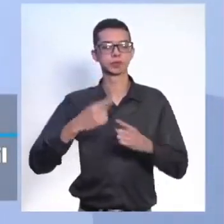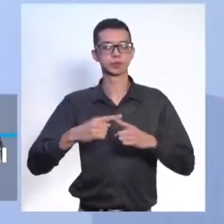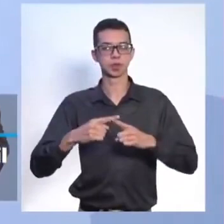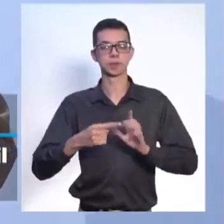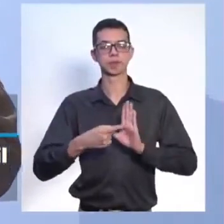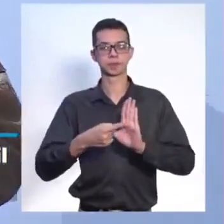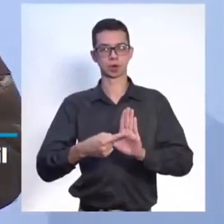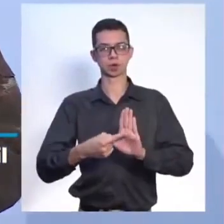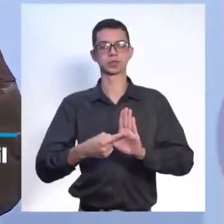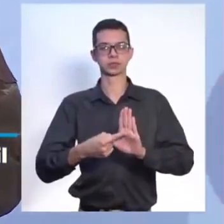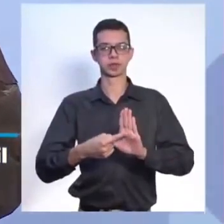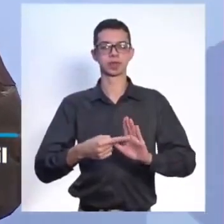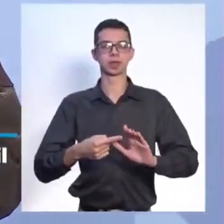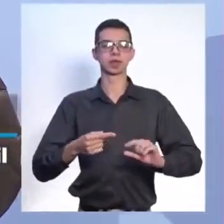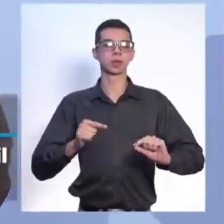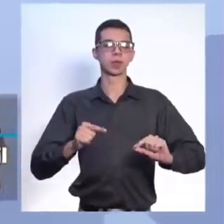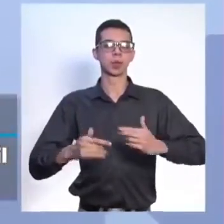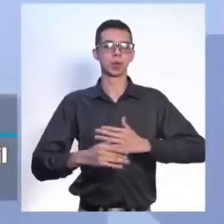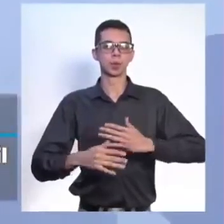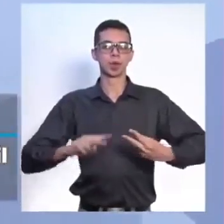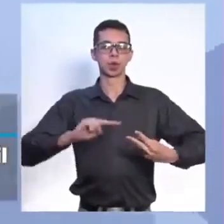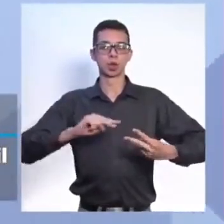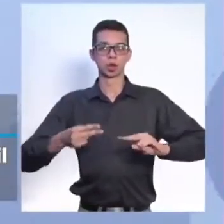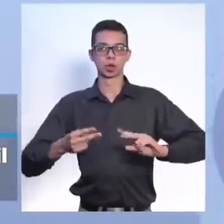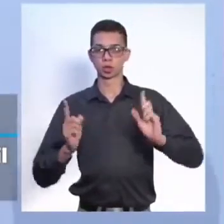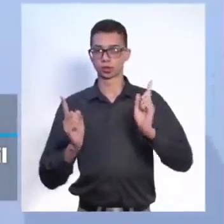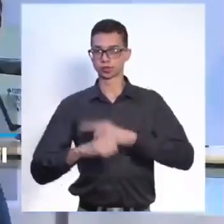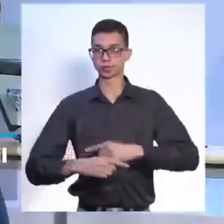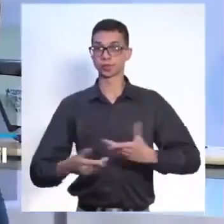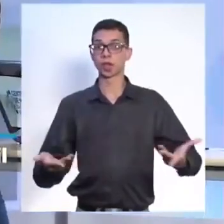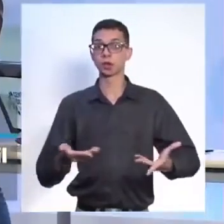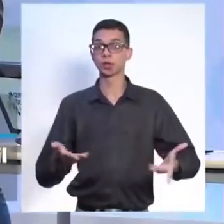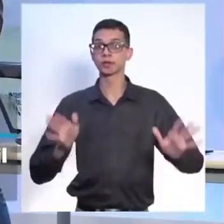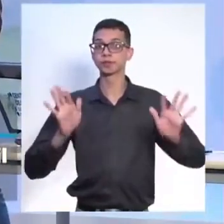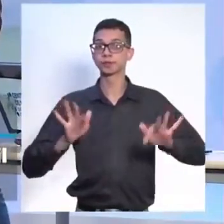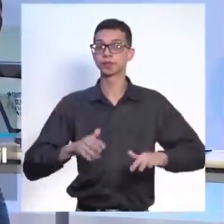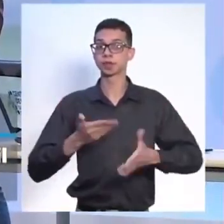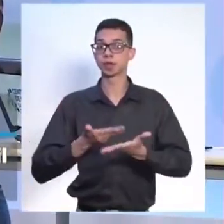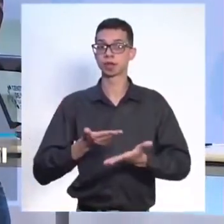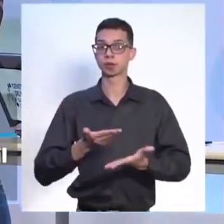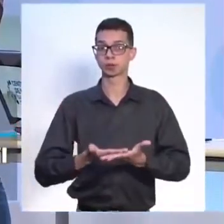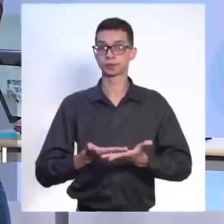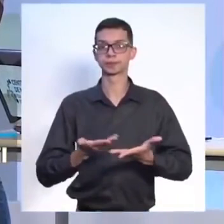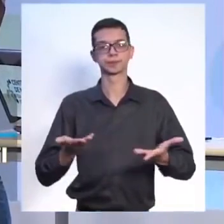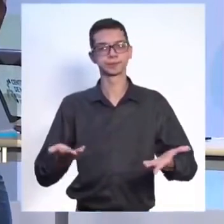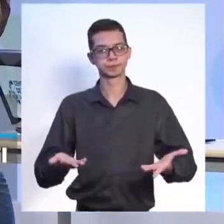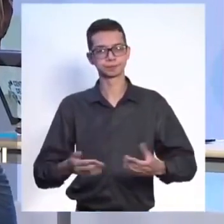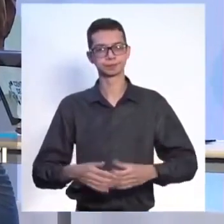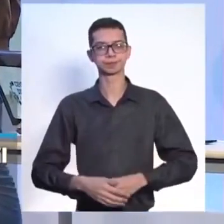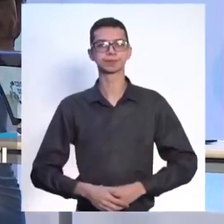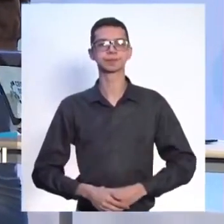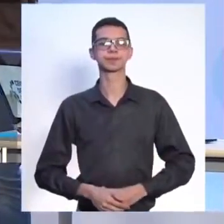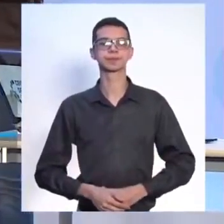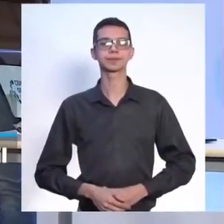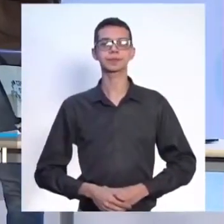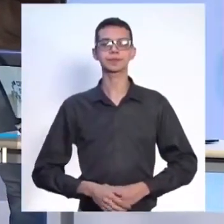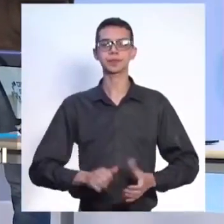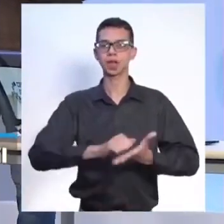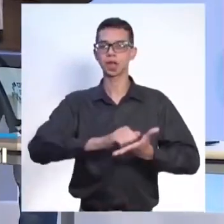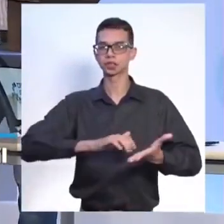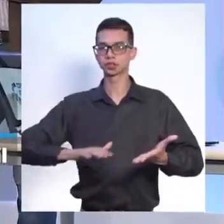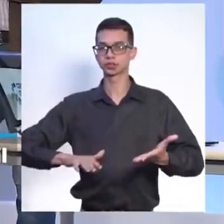aí da urbanidade. Para nós encerrarmos a nossa aula, nós iremos fazer aqui as